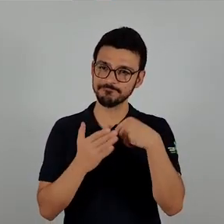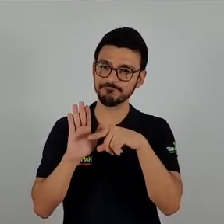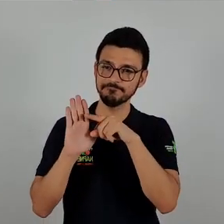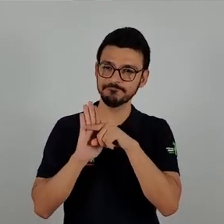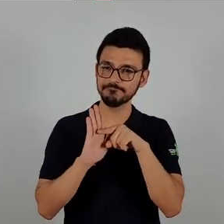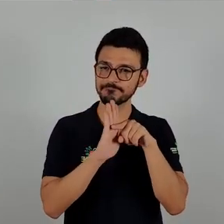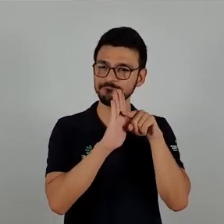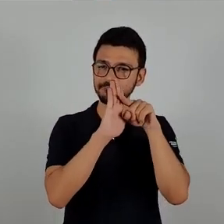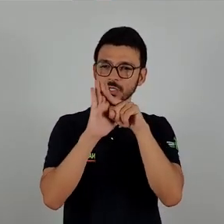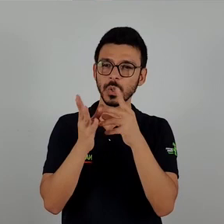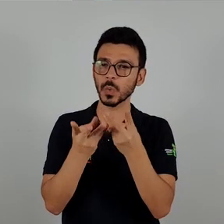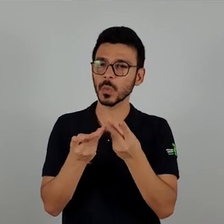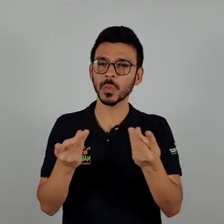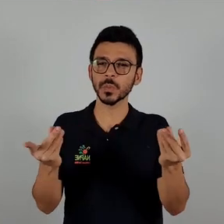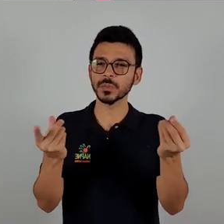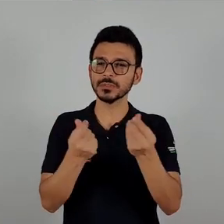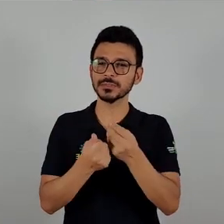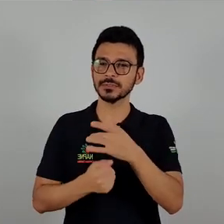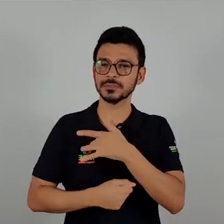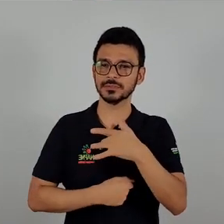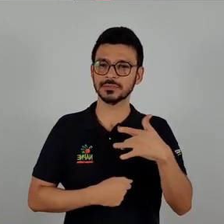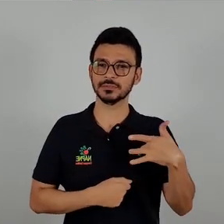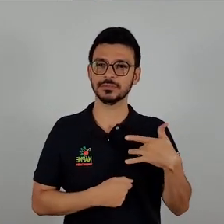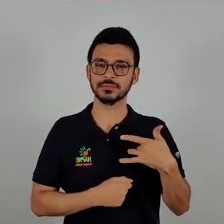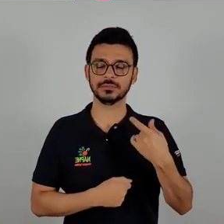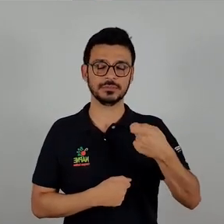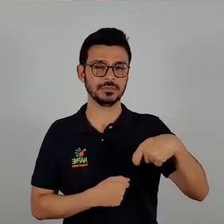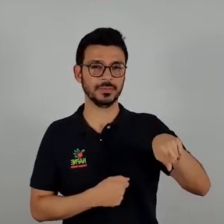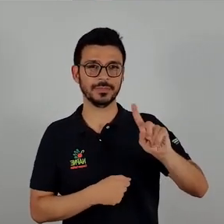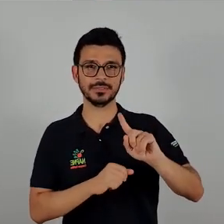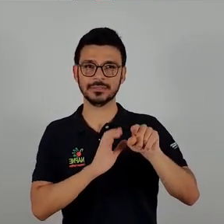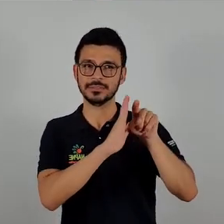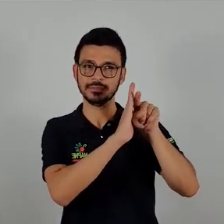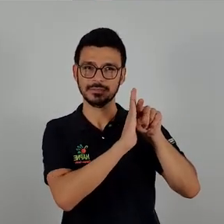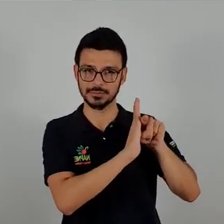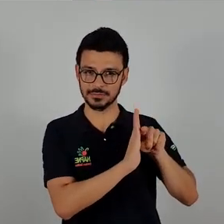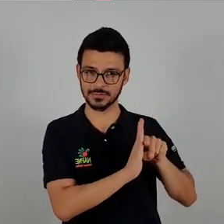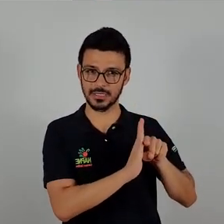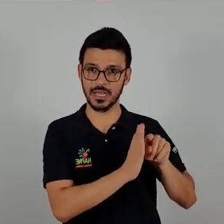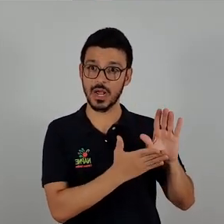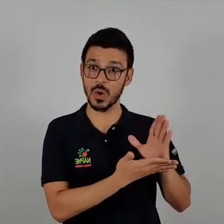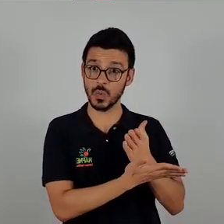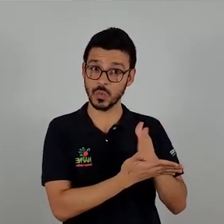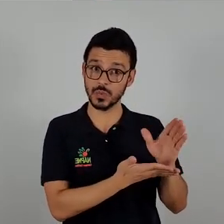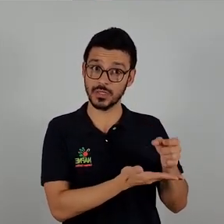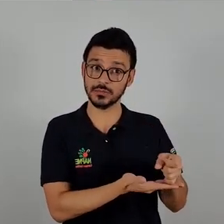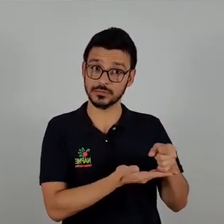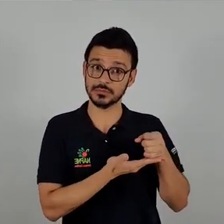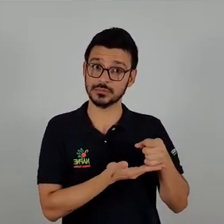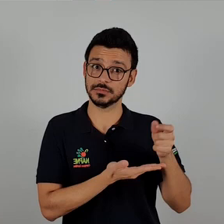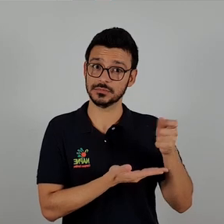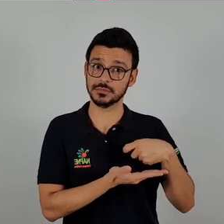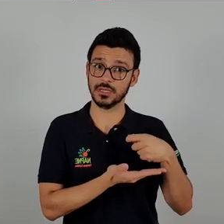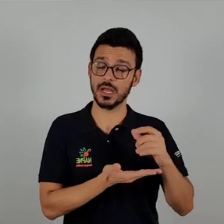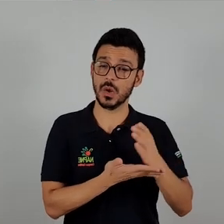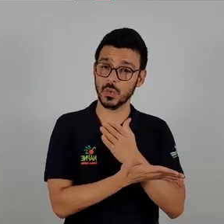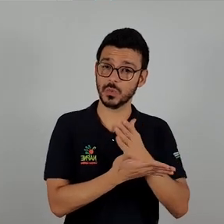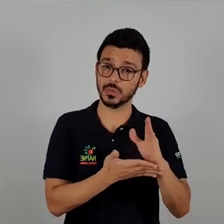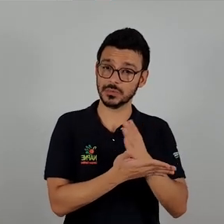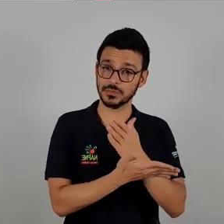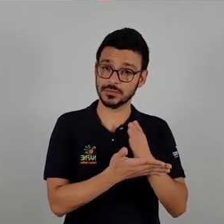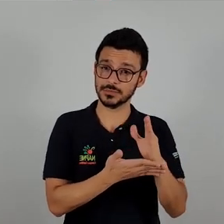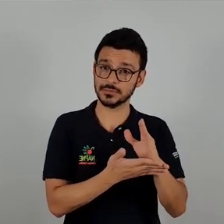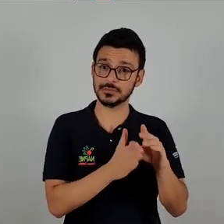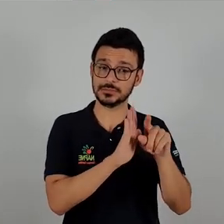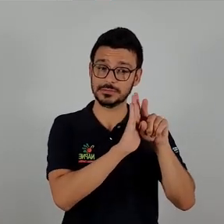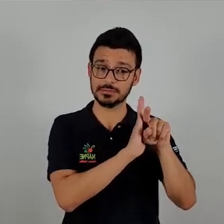tratamento. Hoje mesmo no consultório do humano, peguei uma senhora que tem 500 tipos de dor e os exames de sangue estão todos